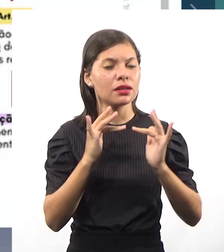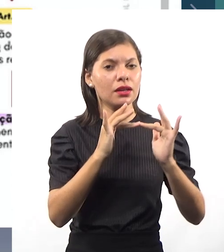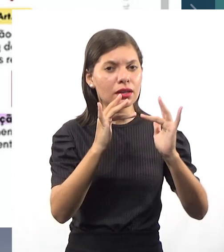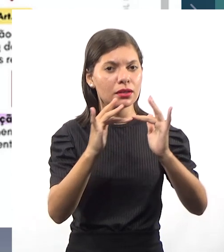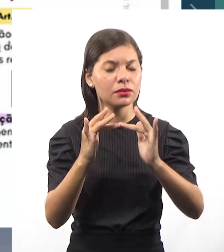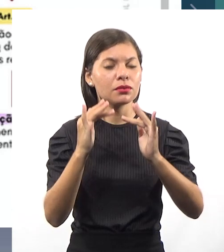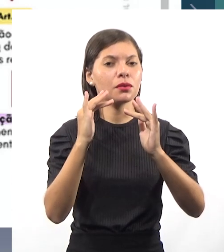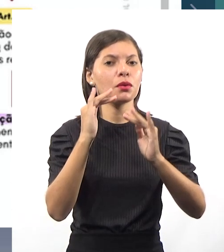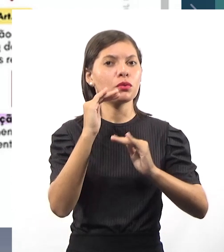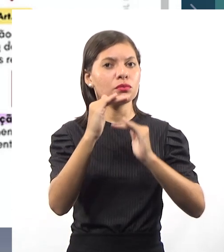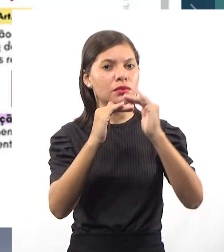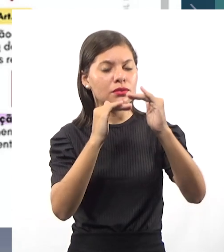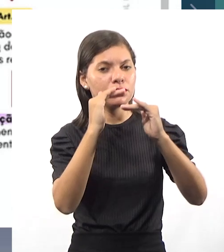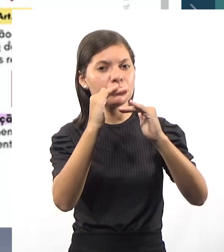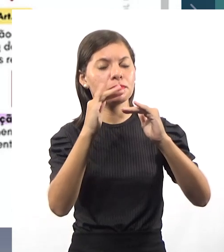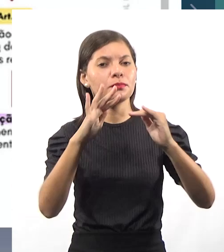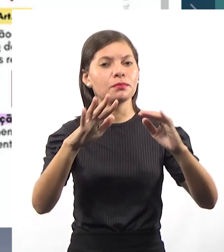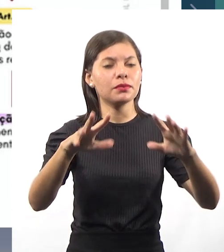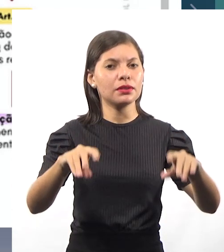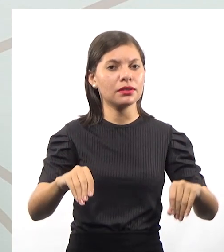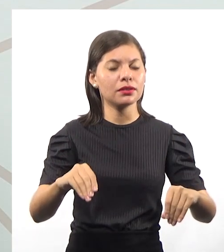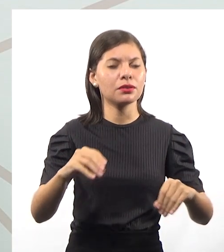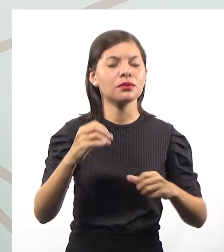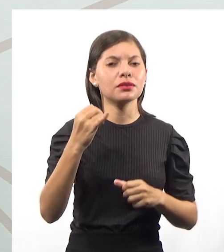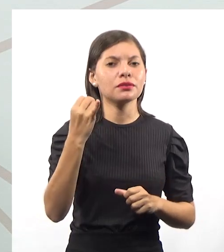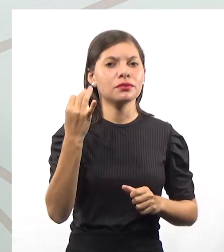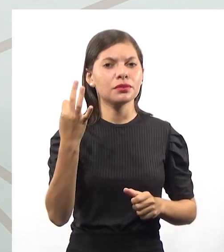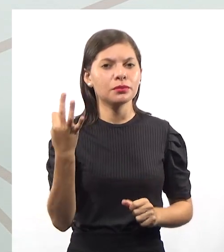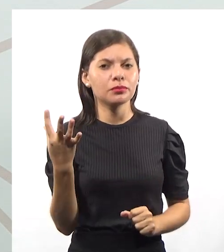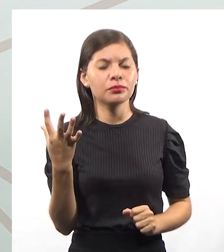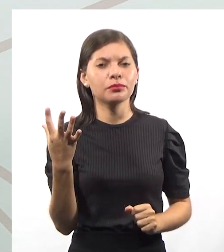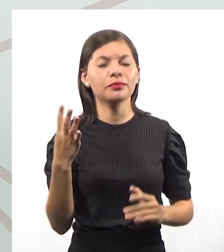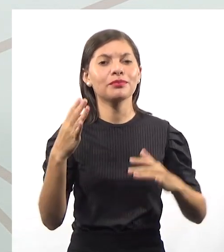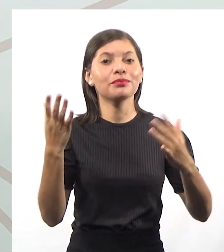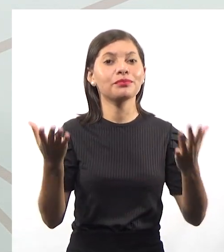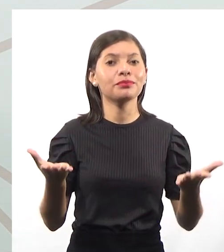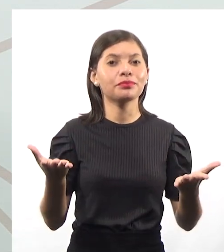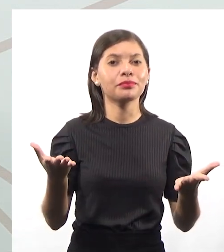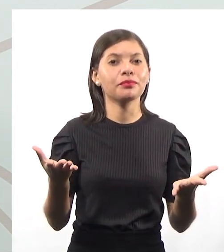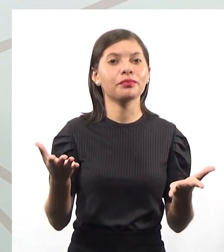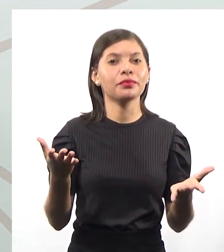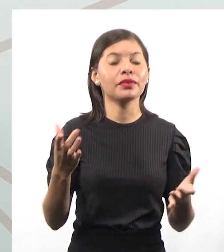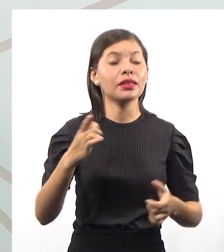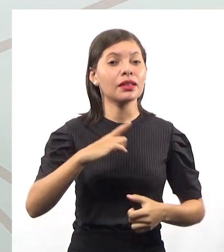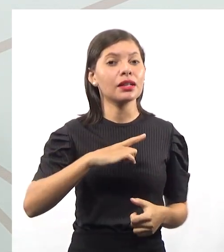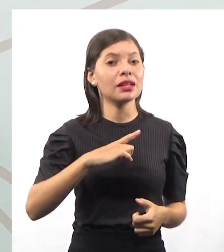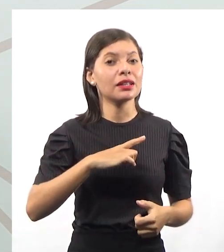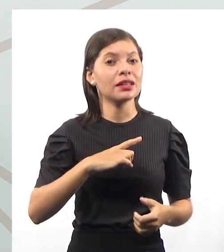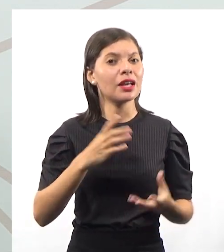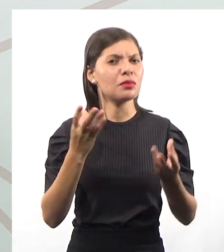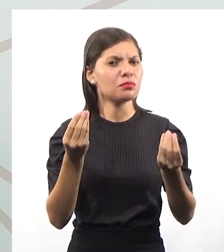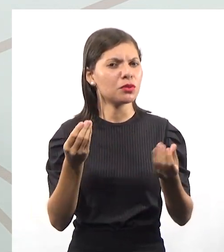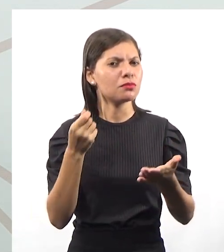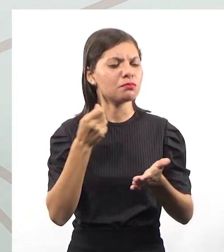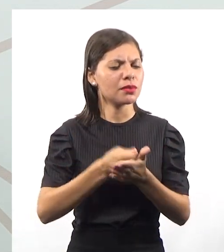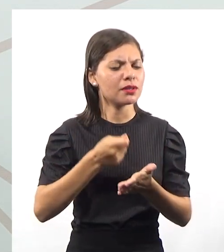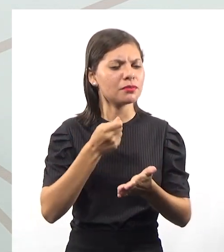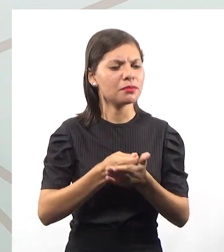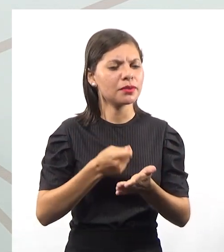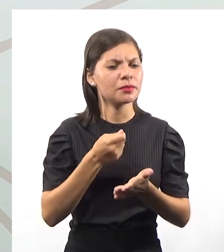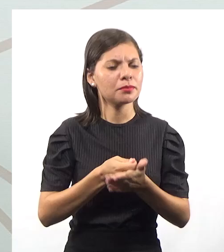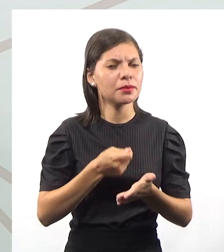ideia do desenvolvimento integral. Então, essa frequência, ela tem sido